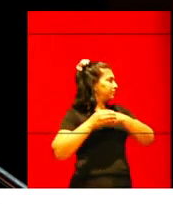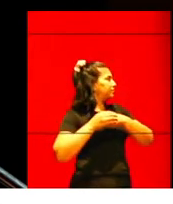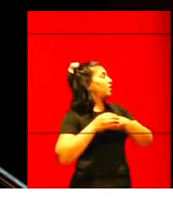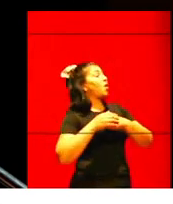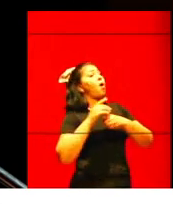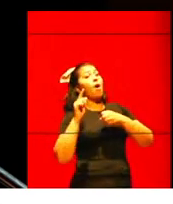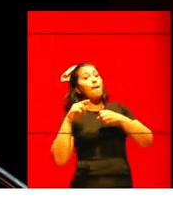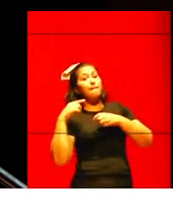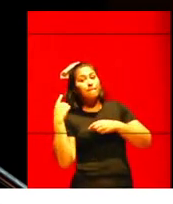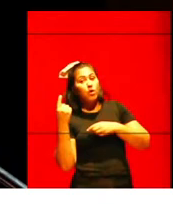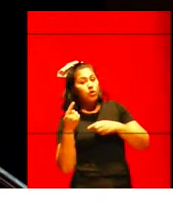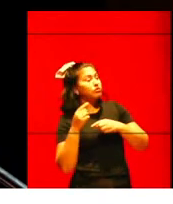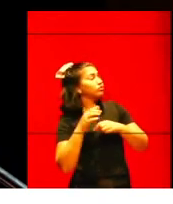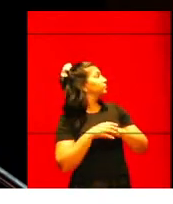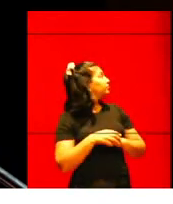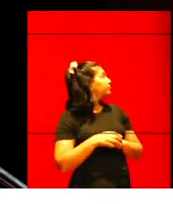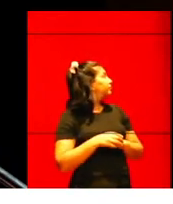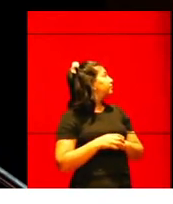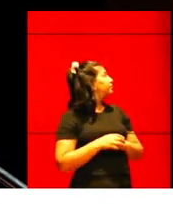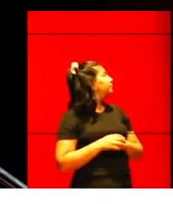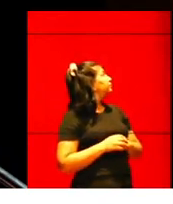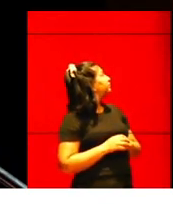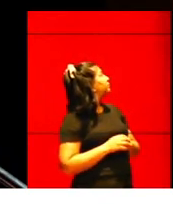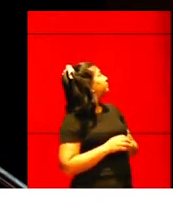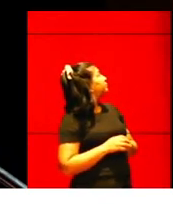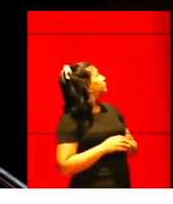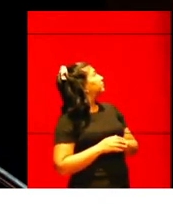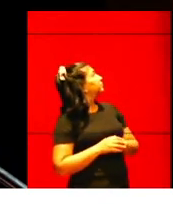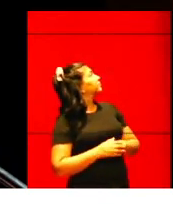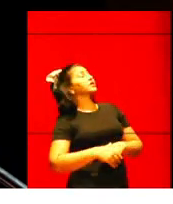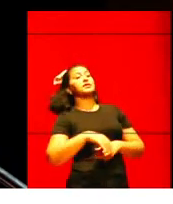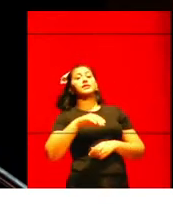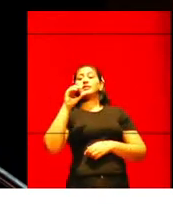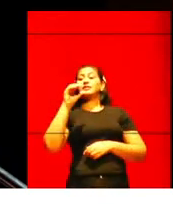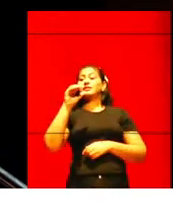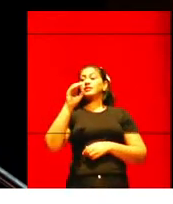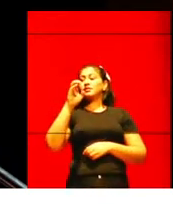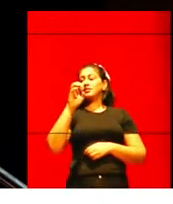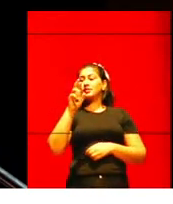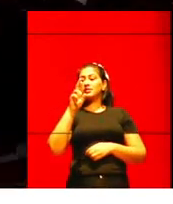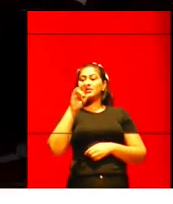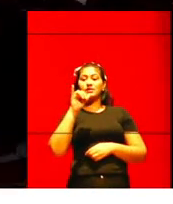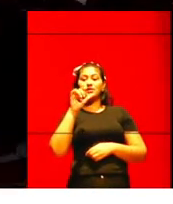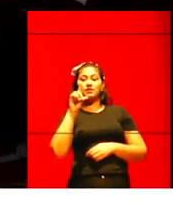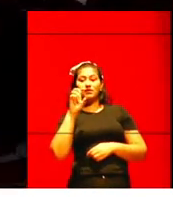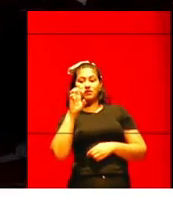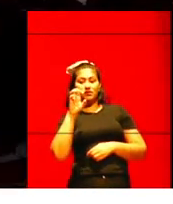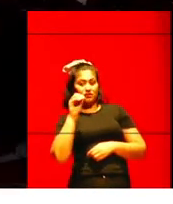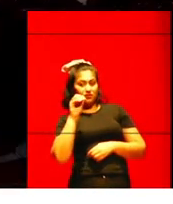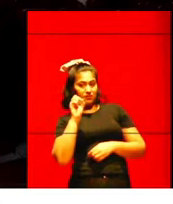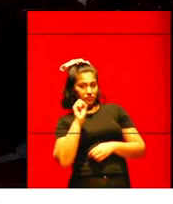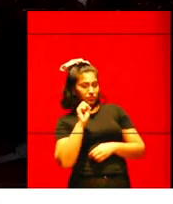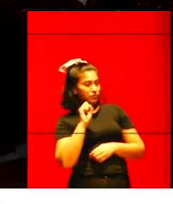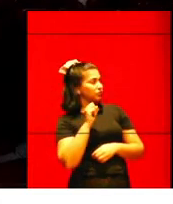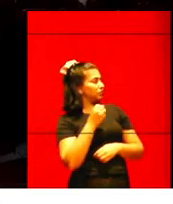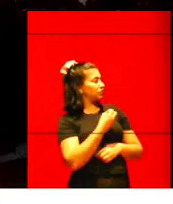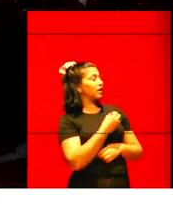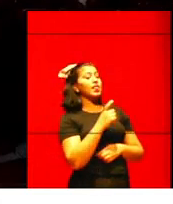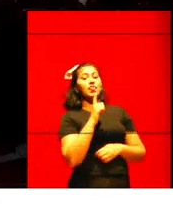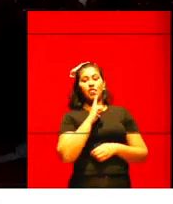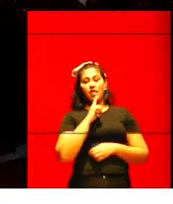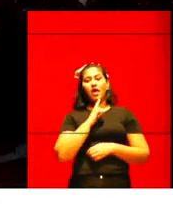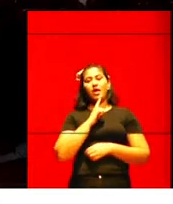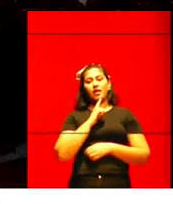Próximo. Próximo slide. Cerídeos são as esteiras, são os